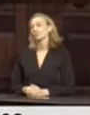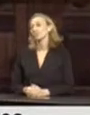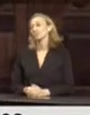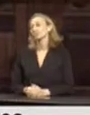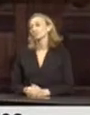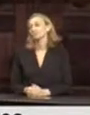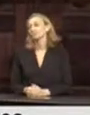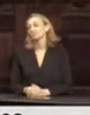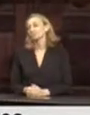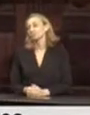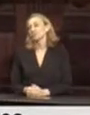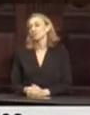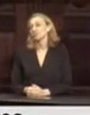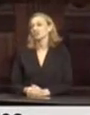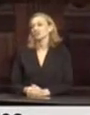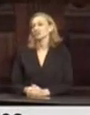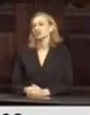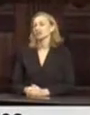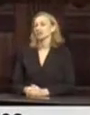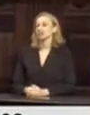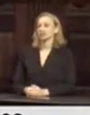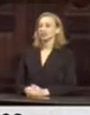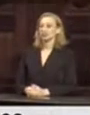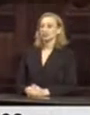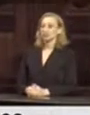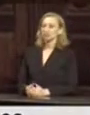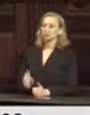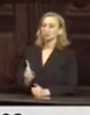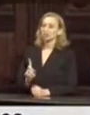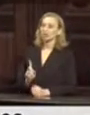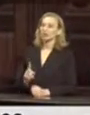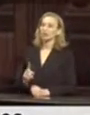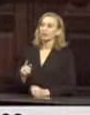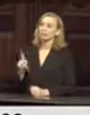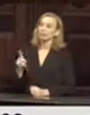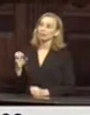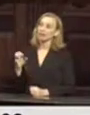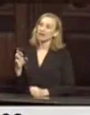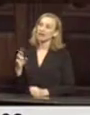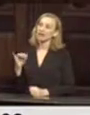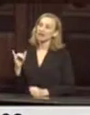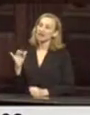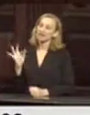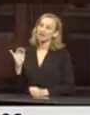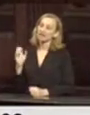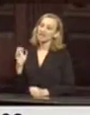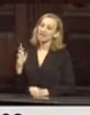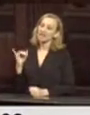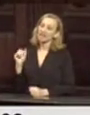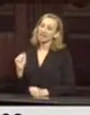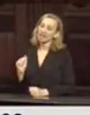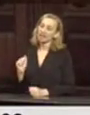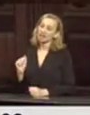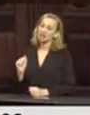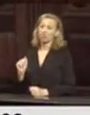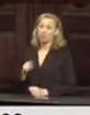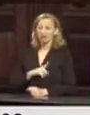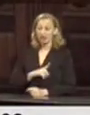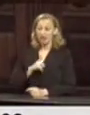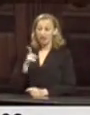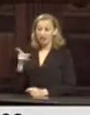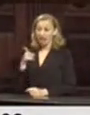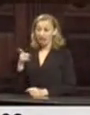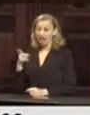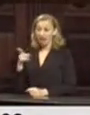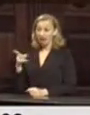periféricas. Não é porque a comunidade periférica quer, mas é porque lá eles se